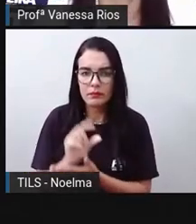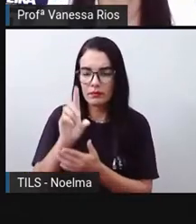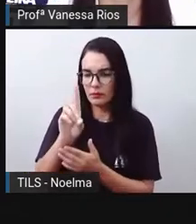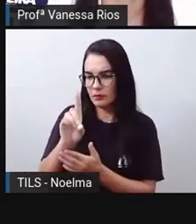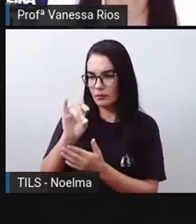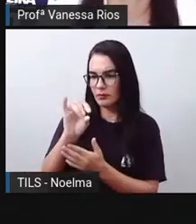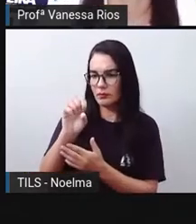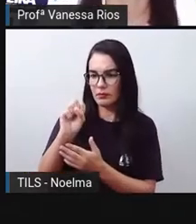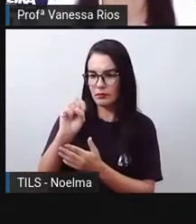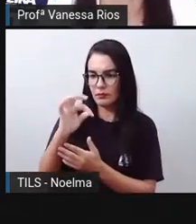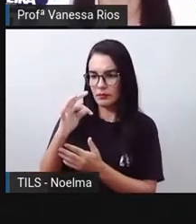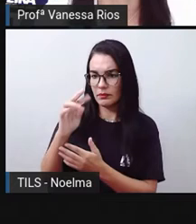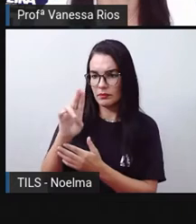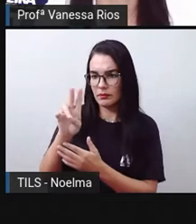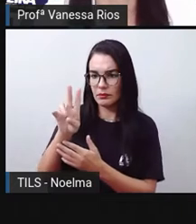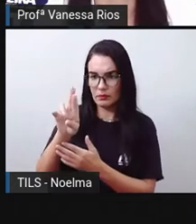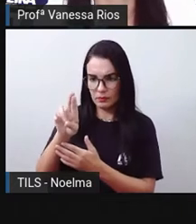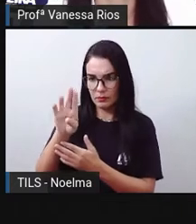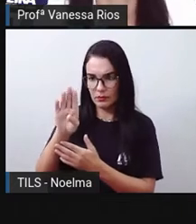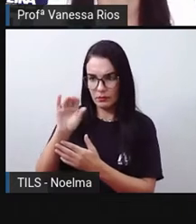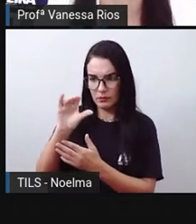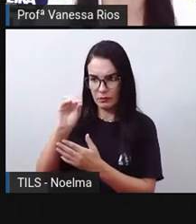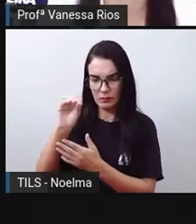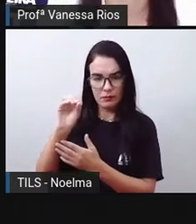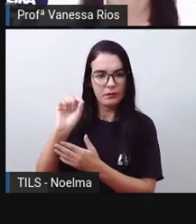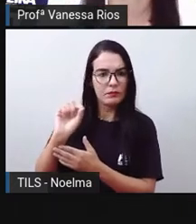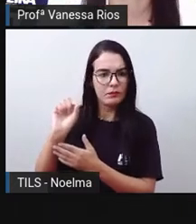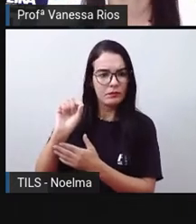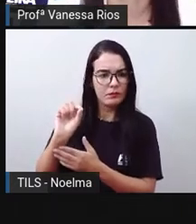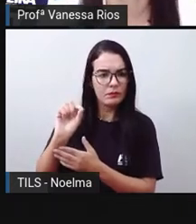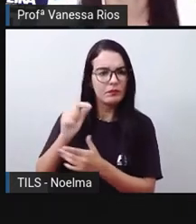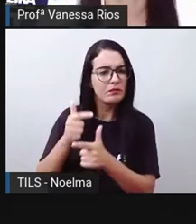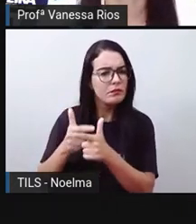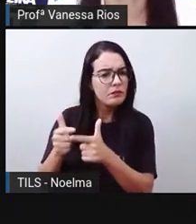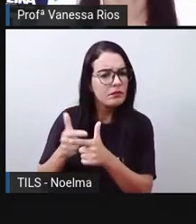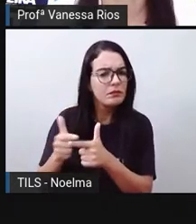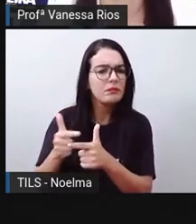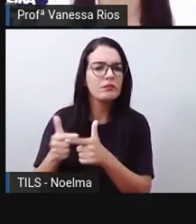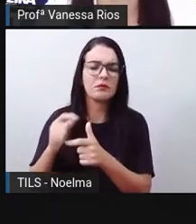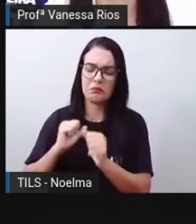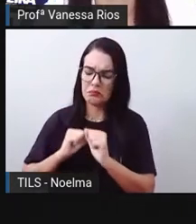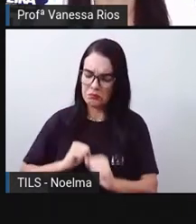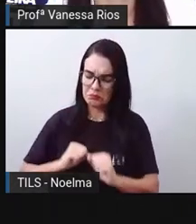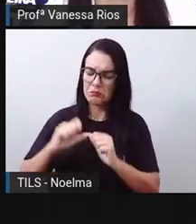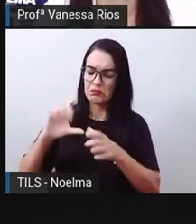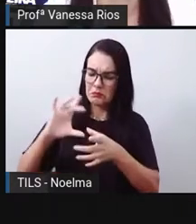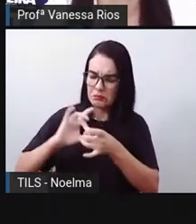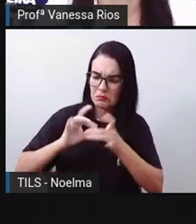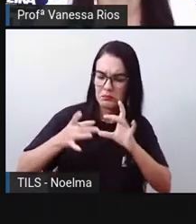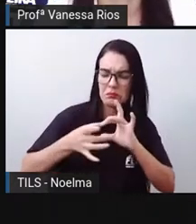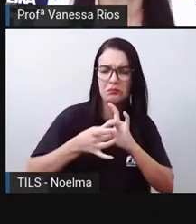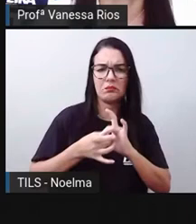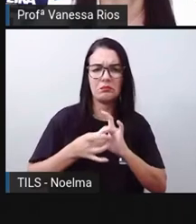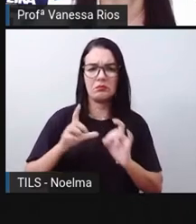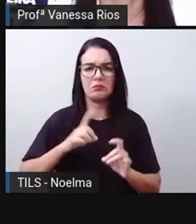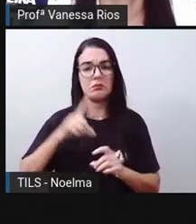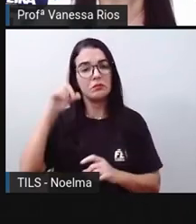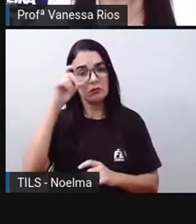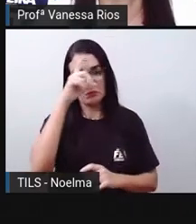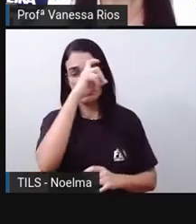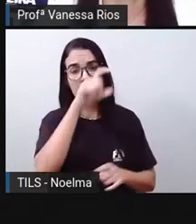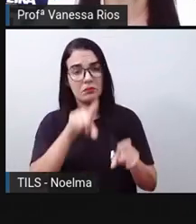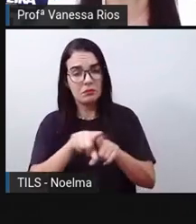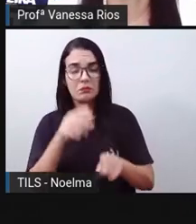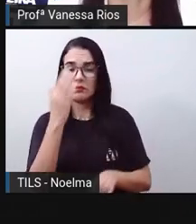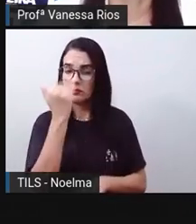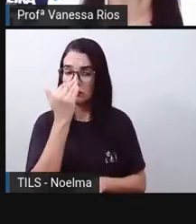não é? Que está ligado a algum conceito ruim, relacionado a algum problema ou alguma dificuldade.